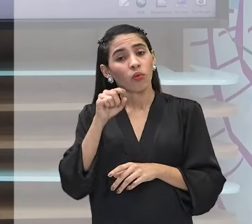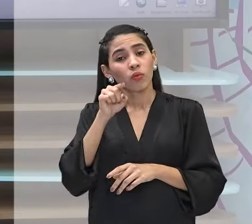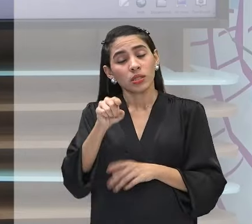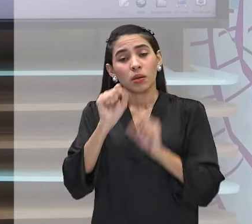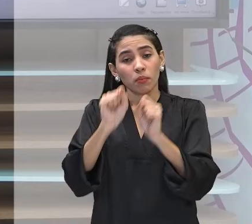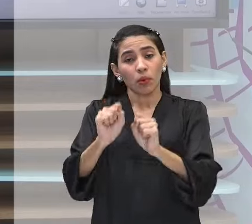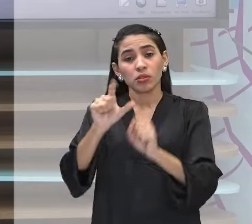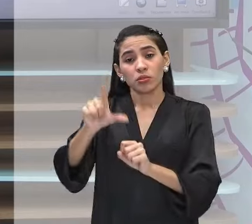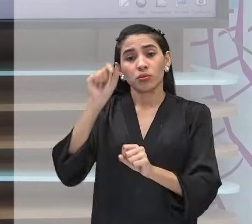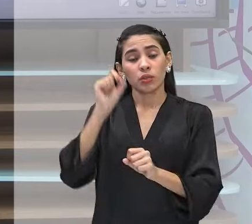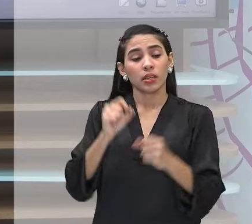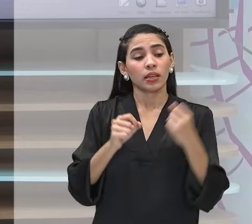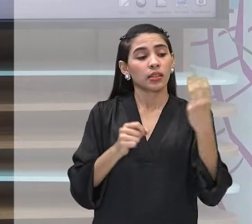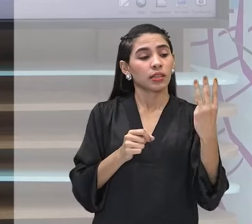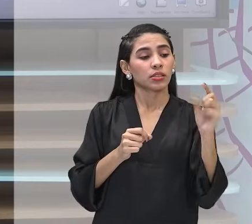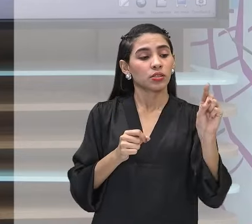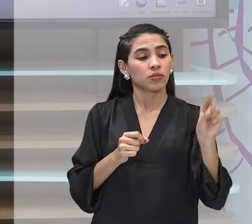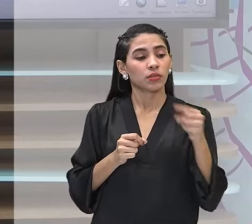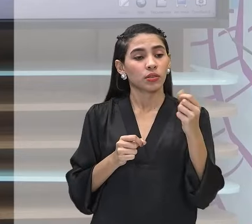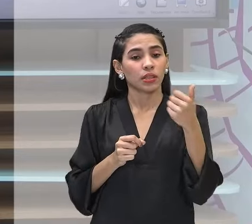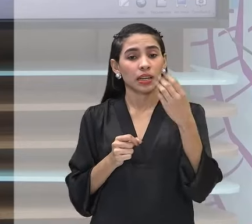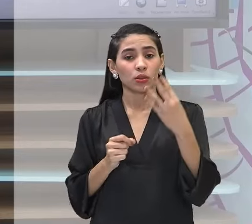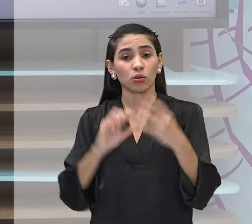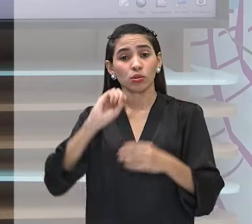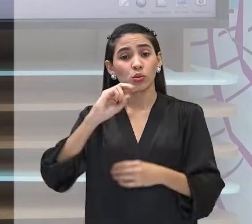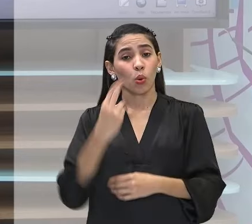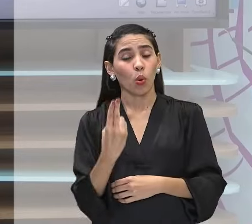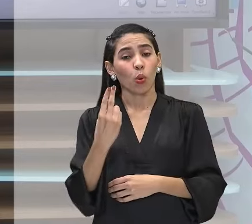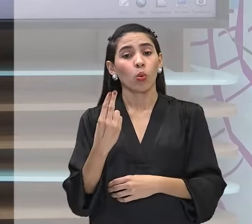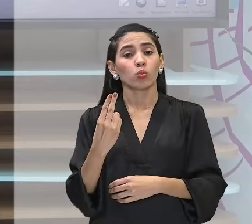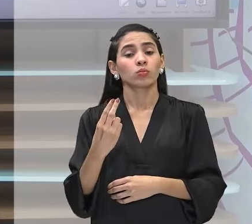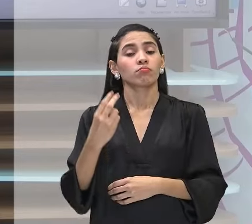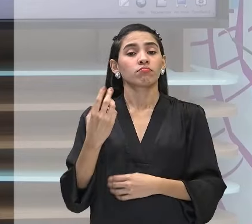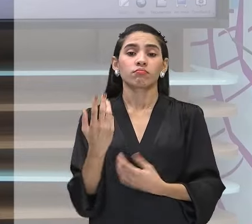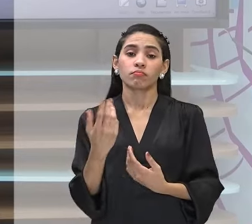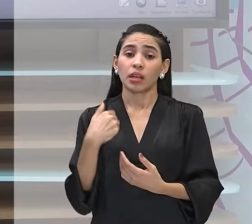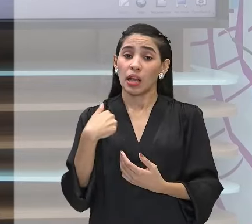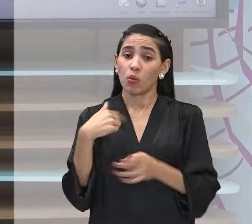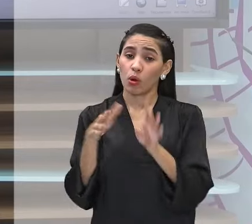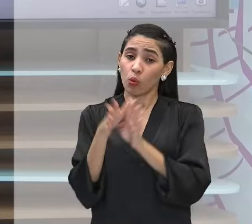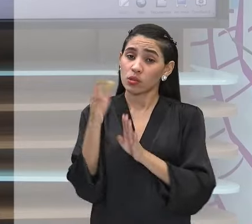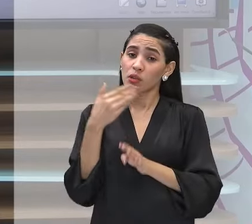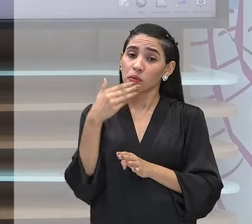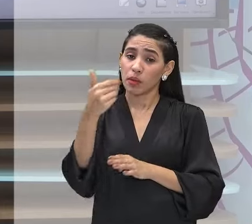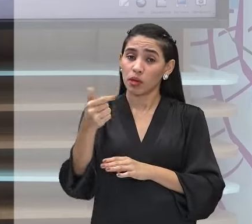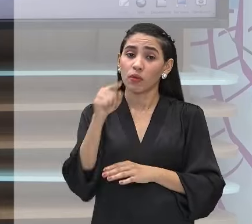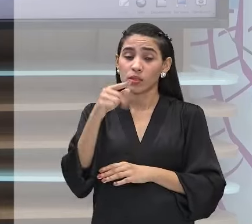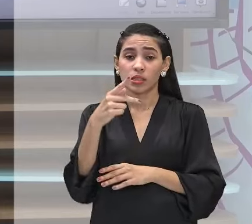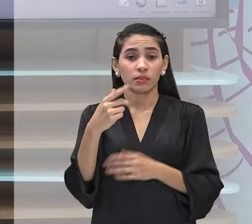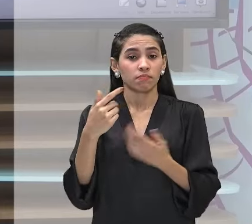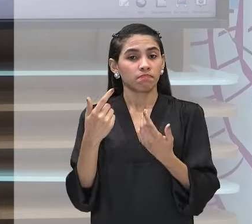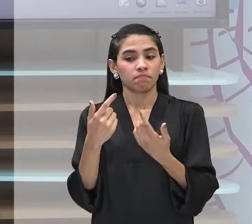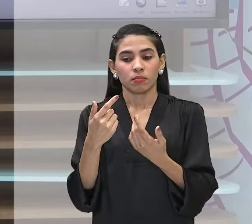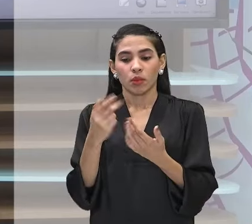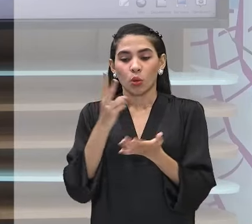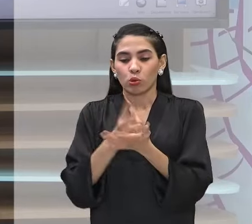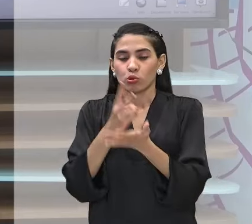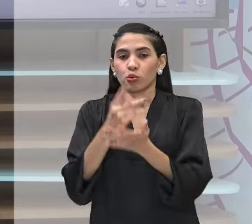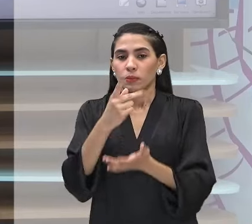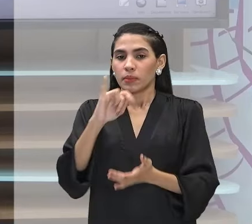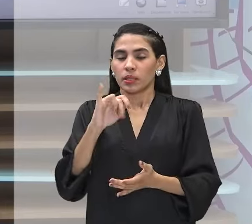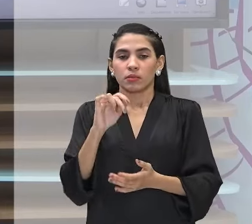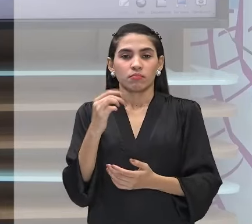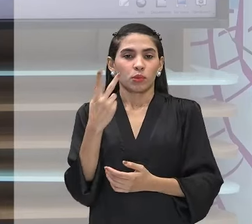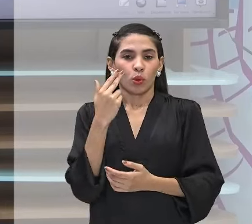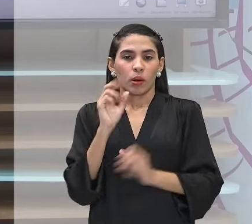escolher 3,14 ou a opção que eu aconselho é que trabalhe com P no mexa beleza